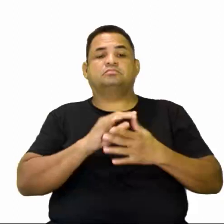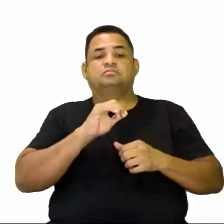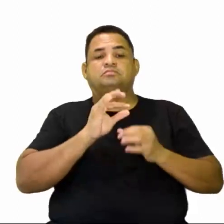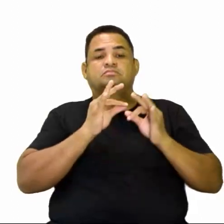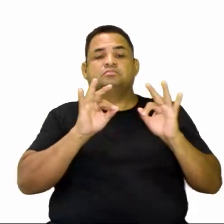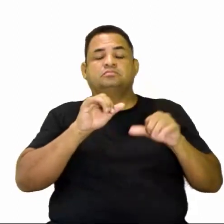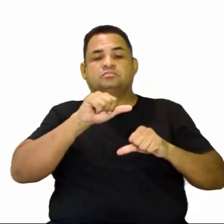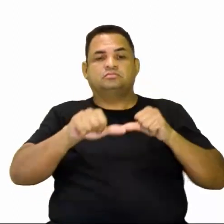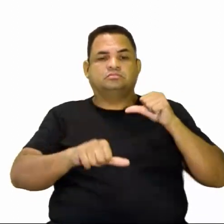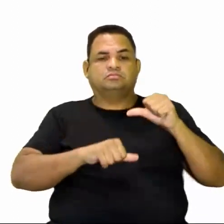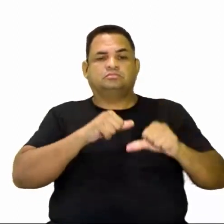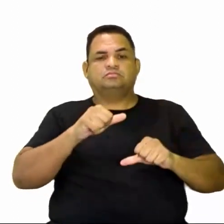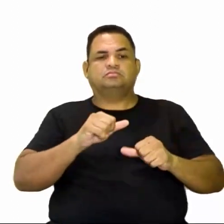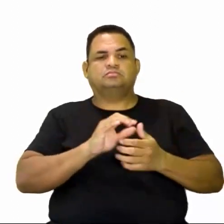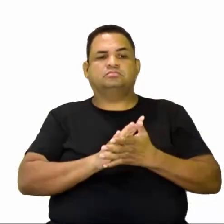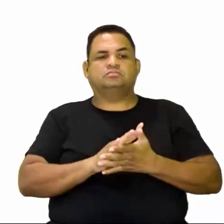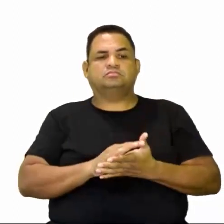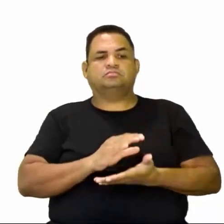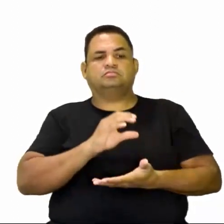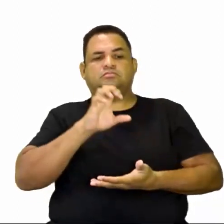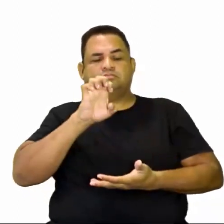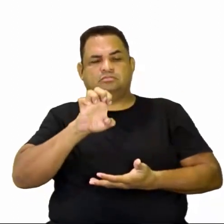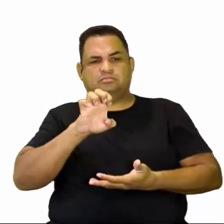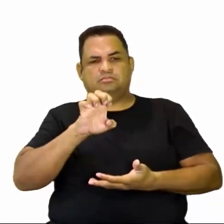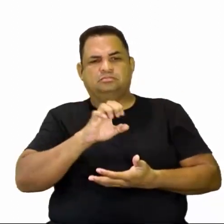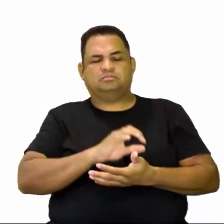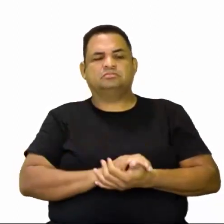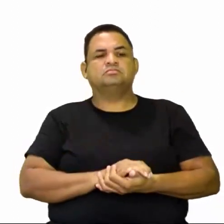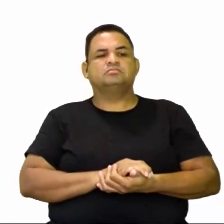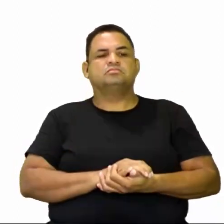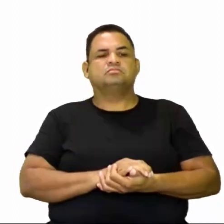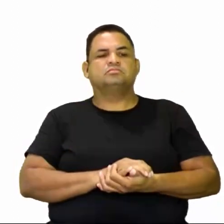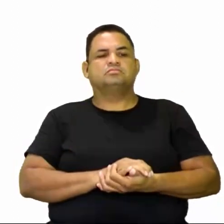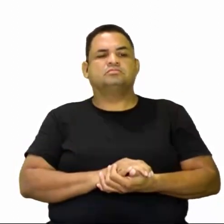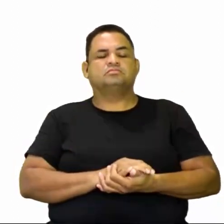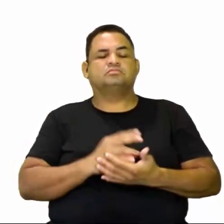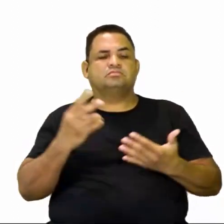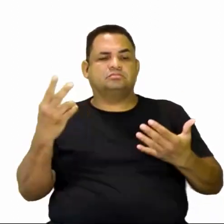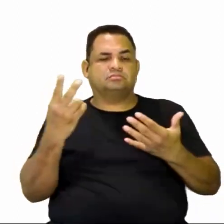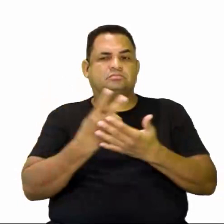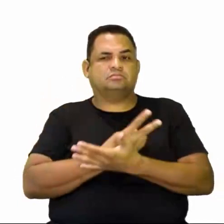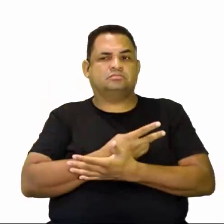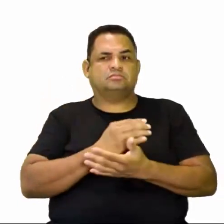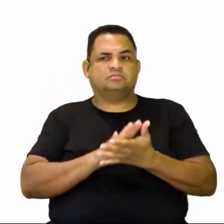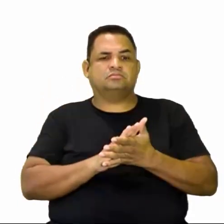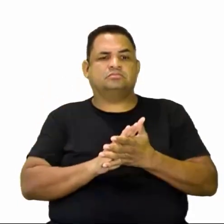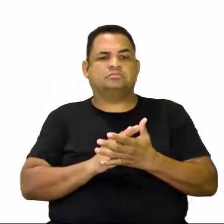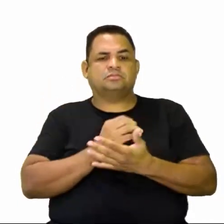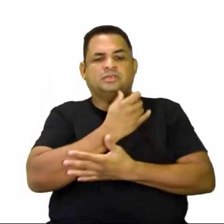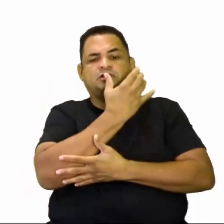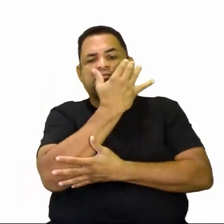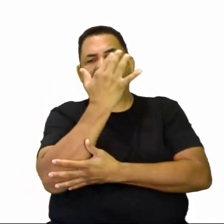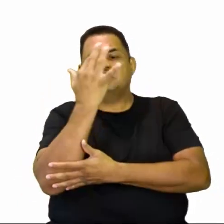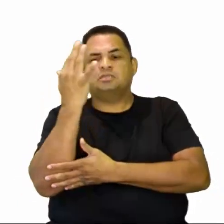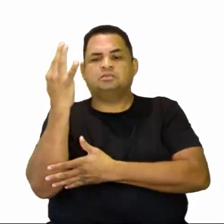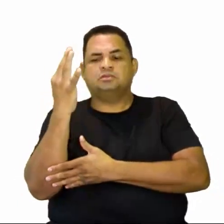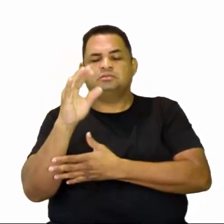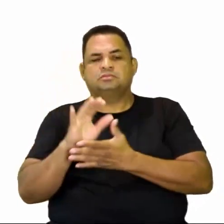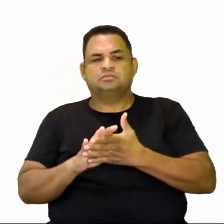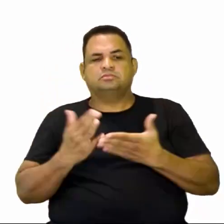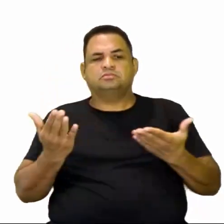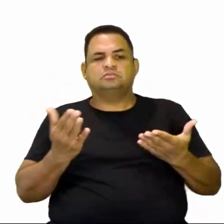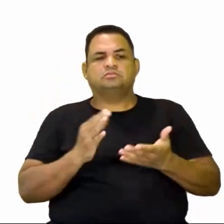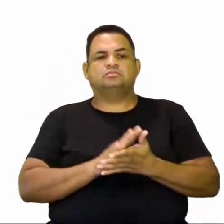troca. Já na letra E, é o que acontece com as plantas, gente. Onde